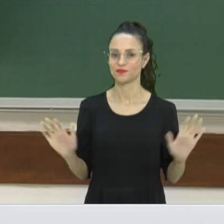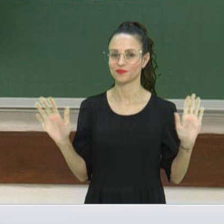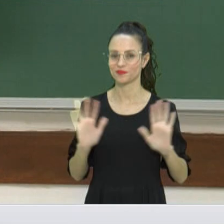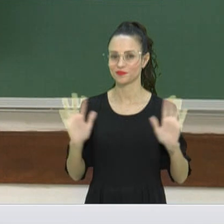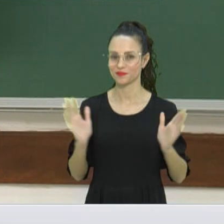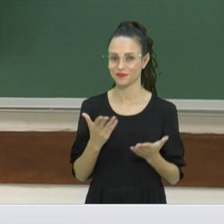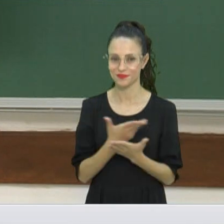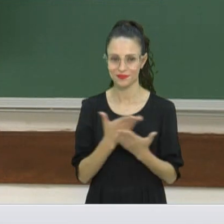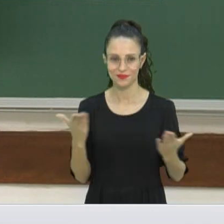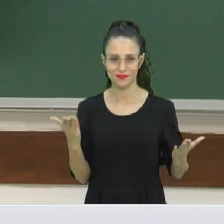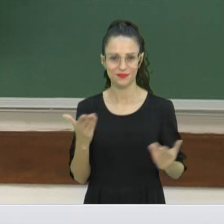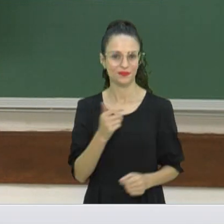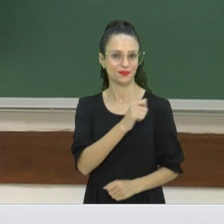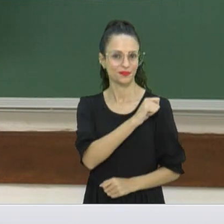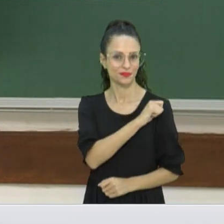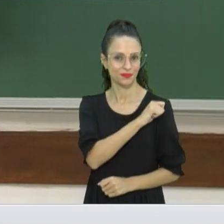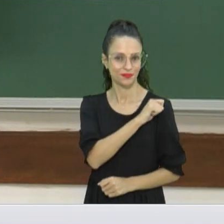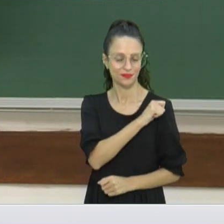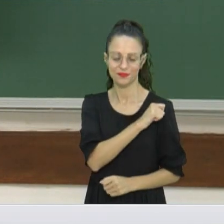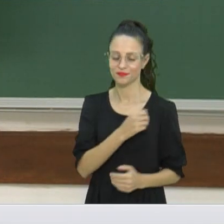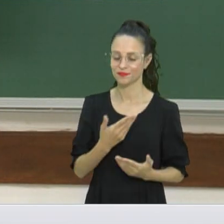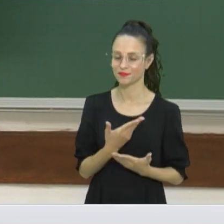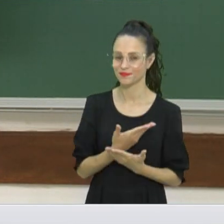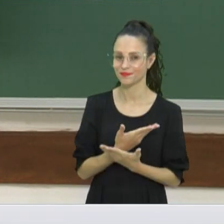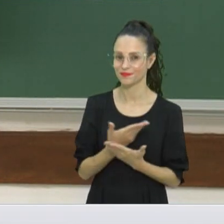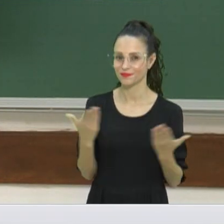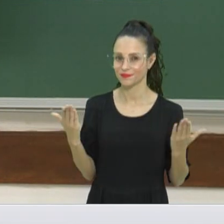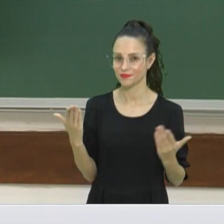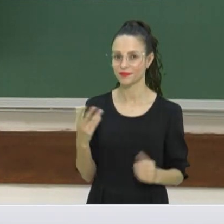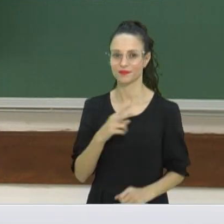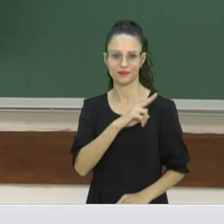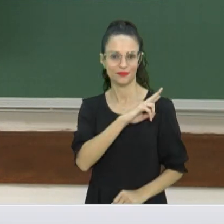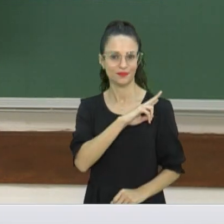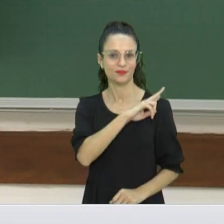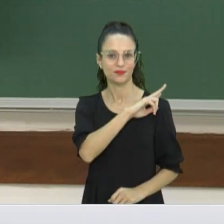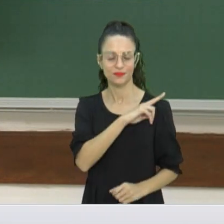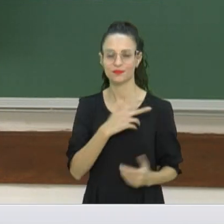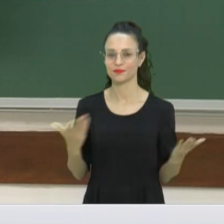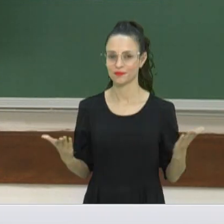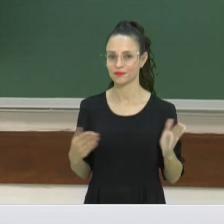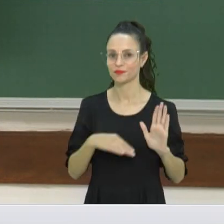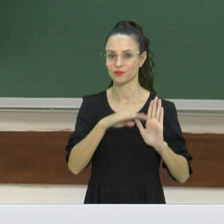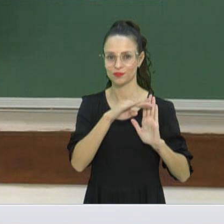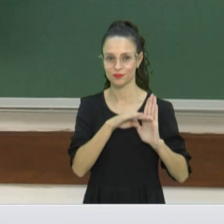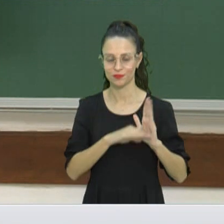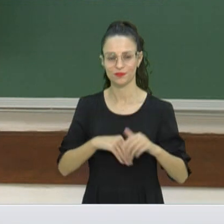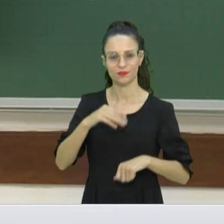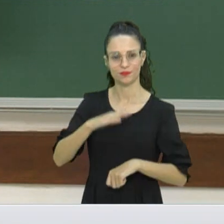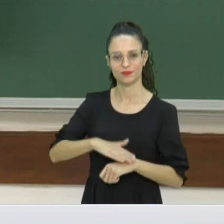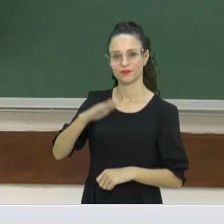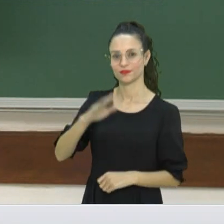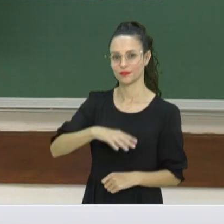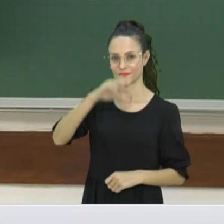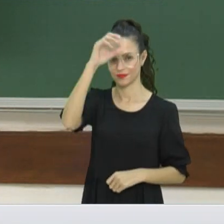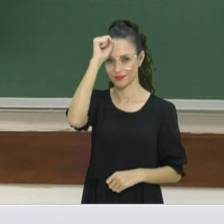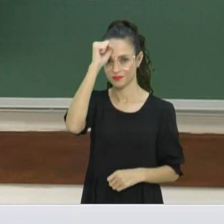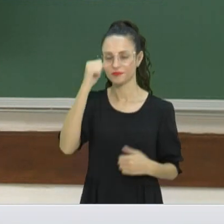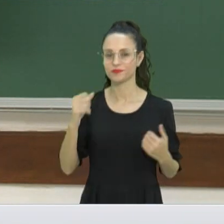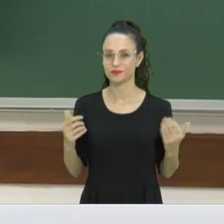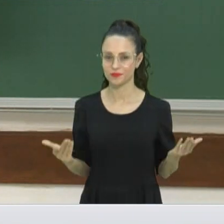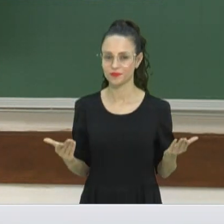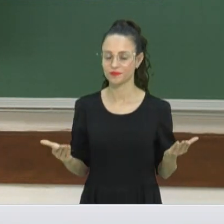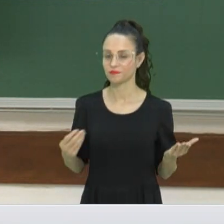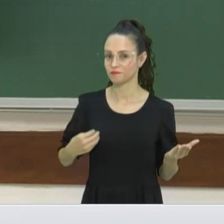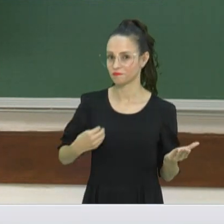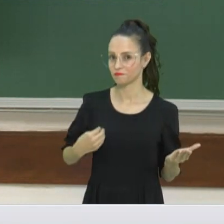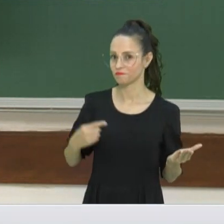Olá, meus queridos alunos, minhas queridas alunas do ensino médio do programa Mais Aprendizagem. Estamos de